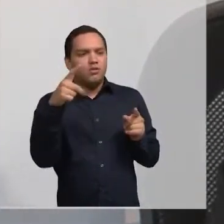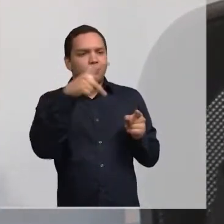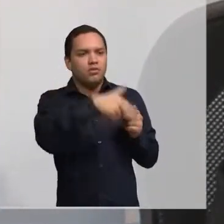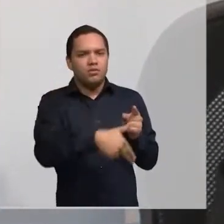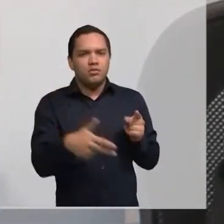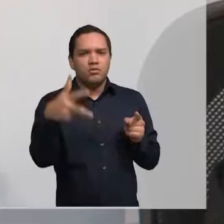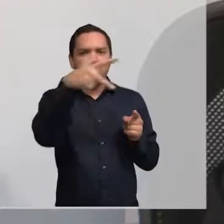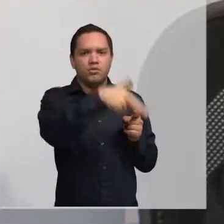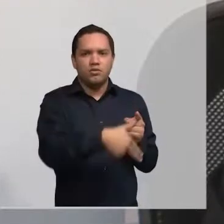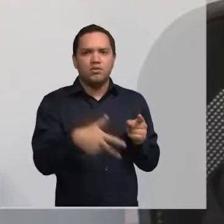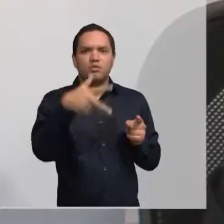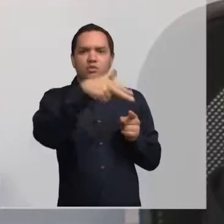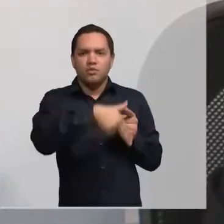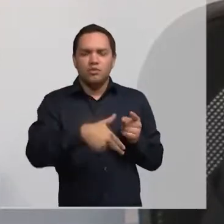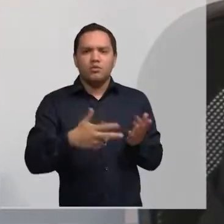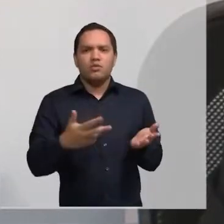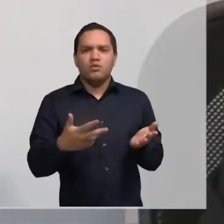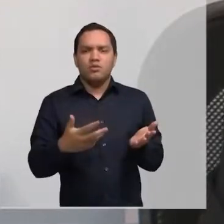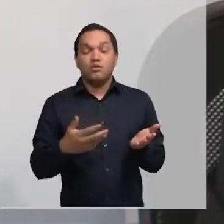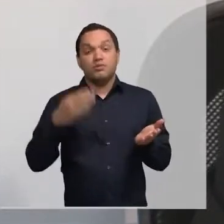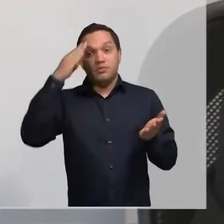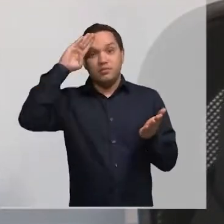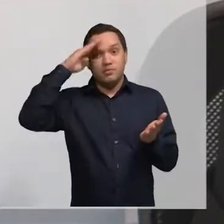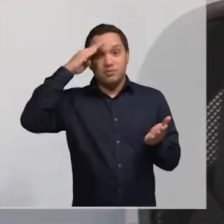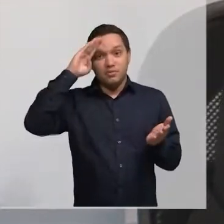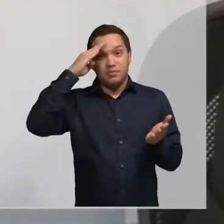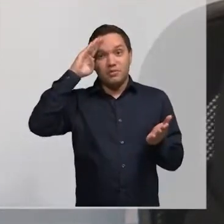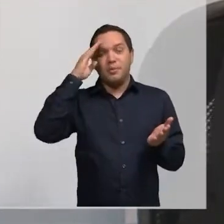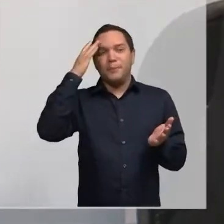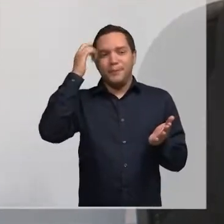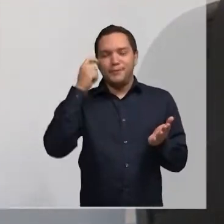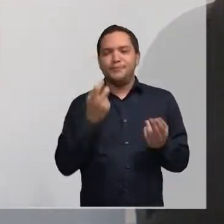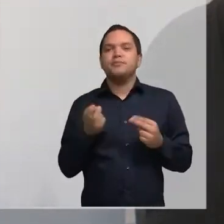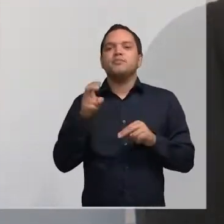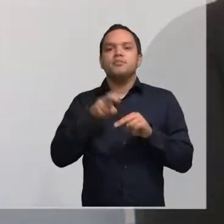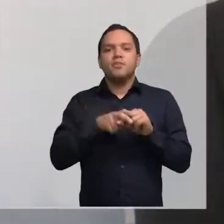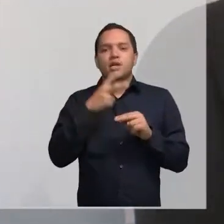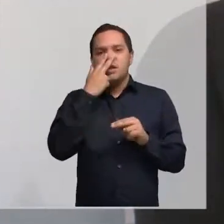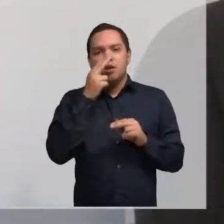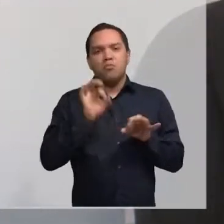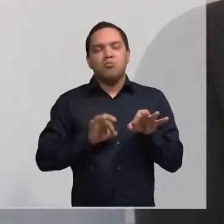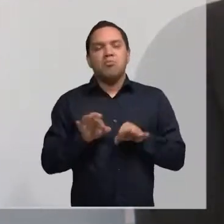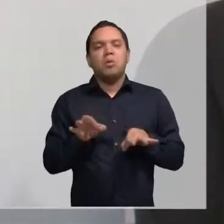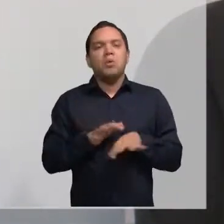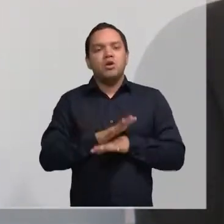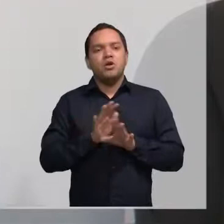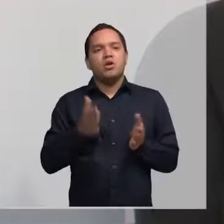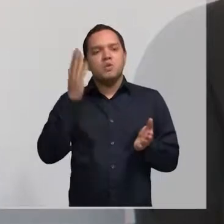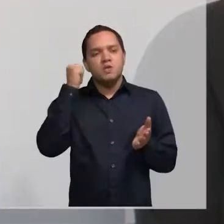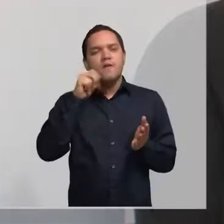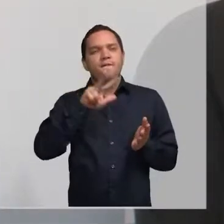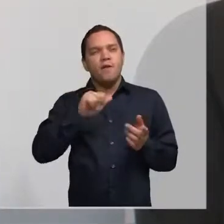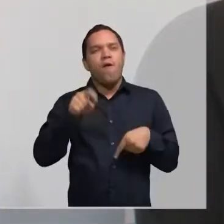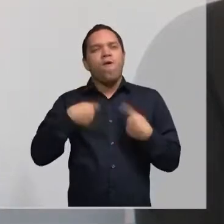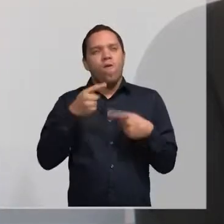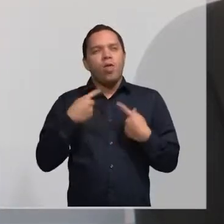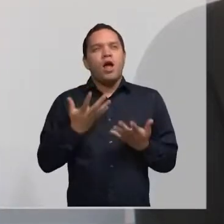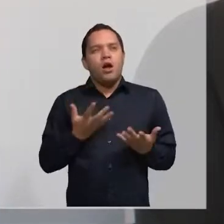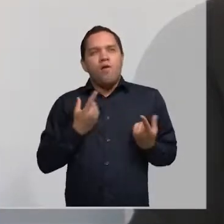entrevistado. Jair Messias Bolsonaro, quando chegou lá, chegou o quê? Armado. Não, perfeito.